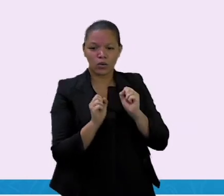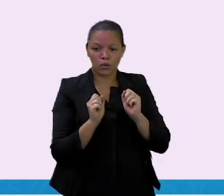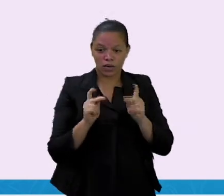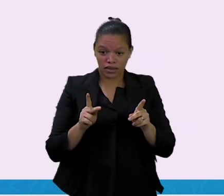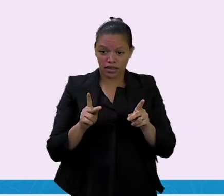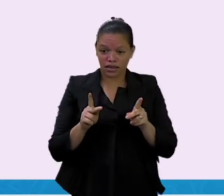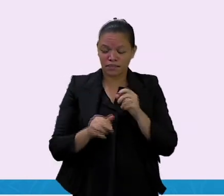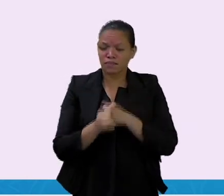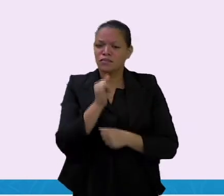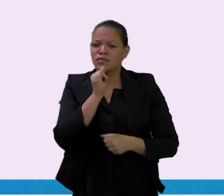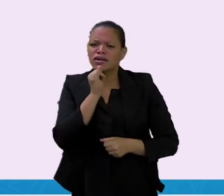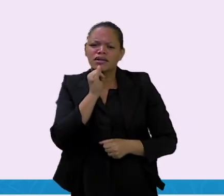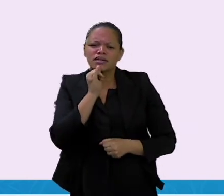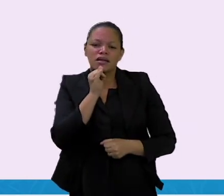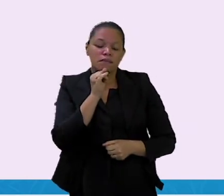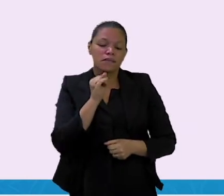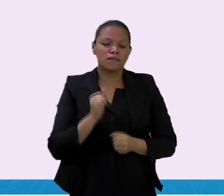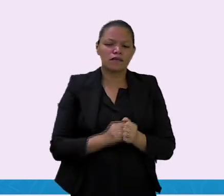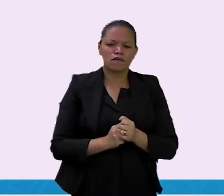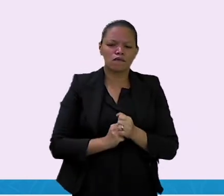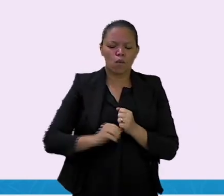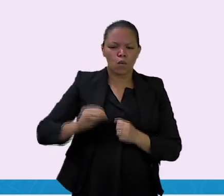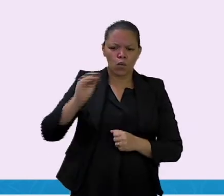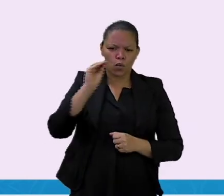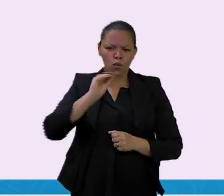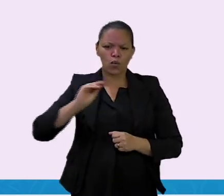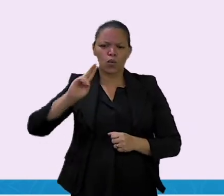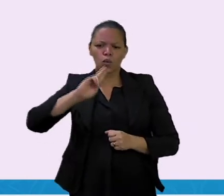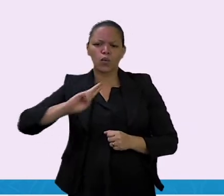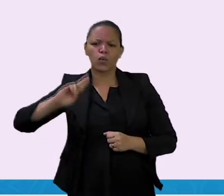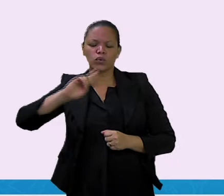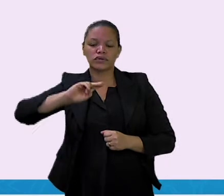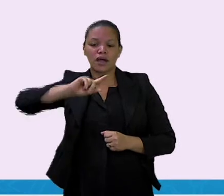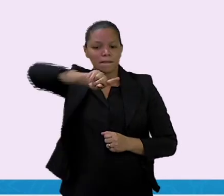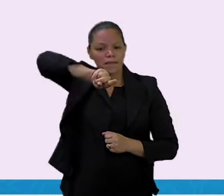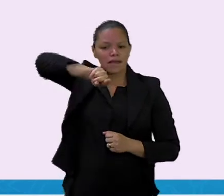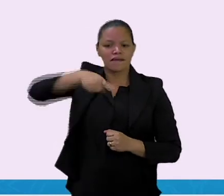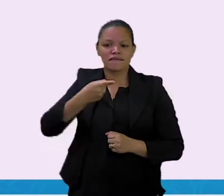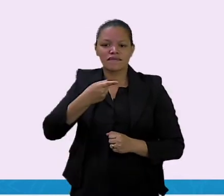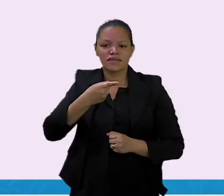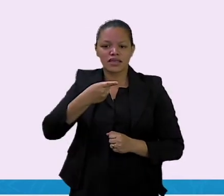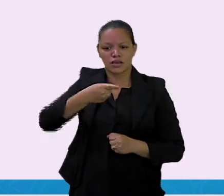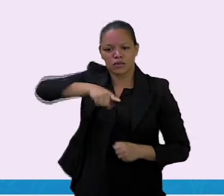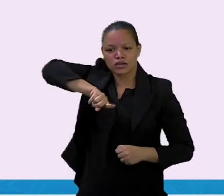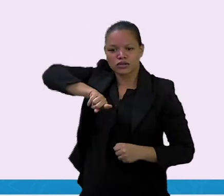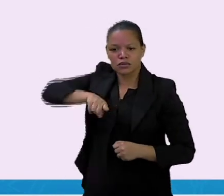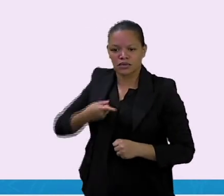tenho aqui 5,3 quilogramas mais